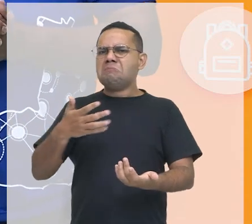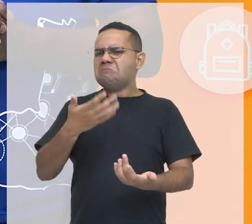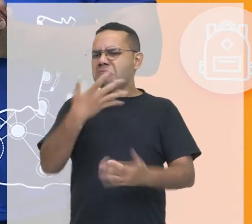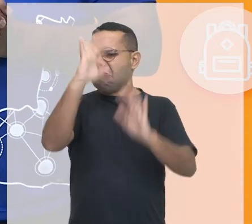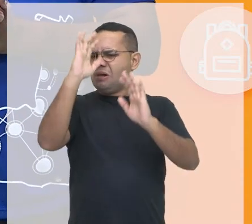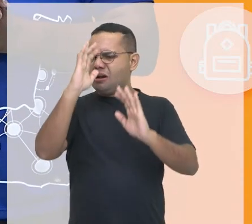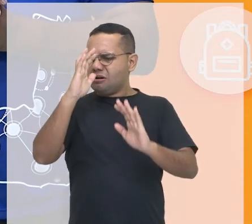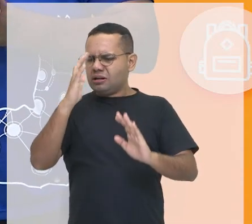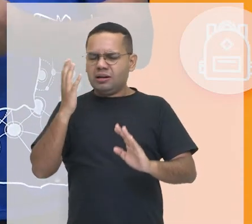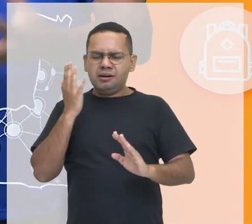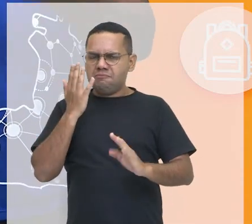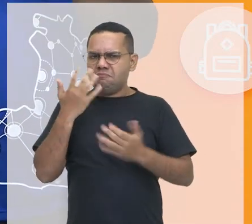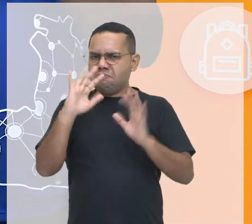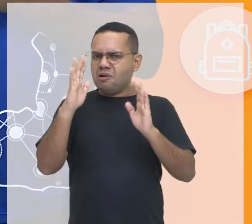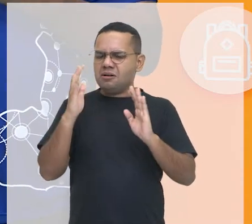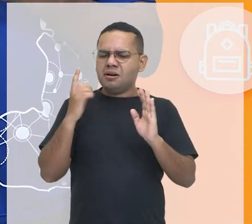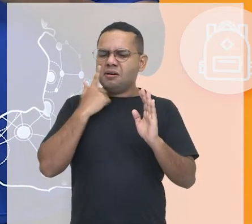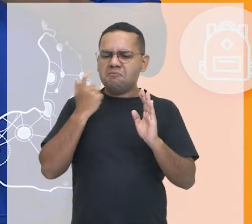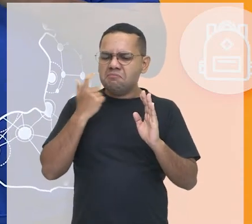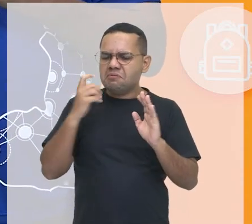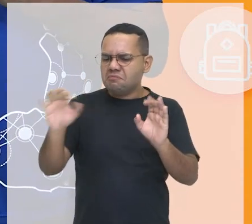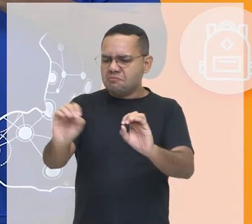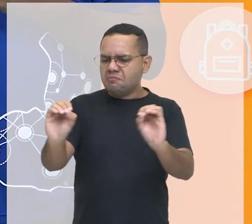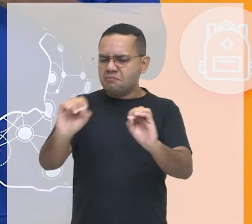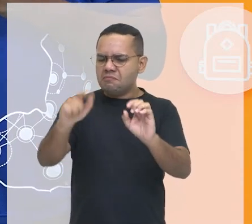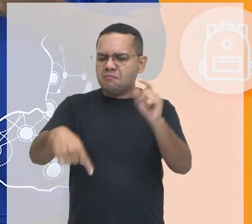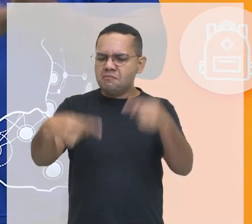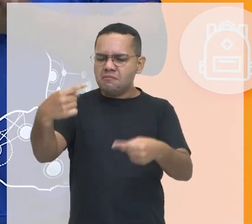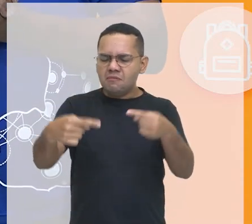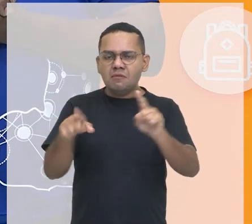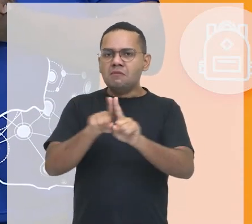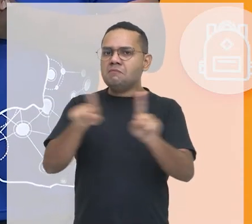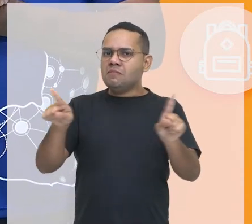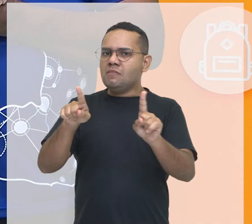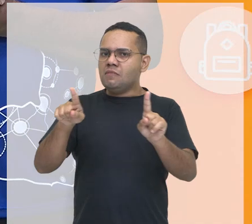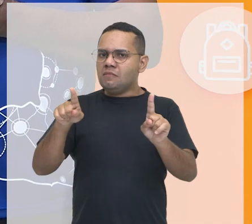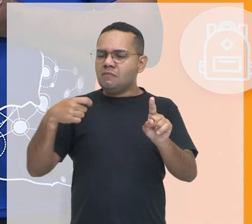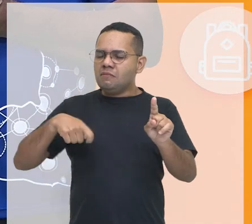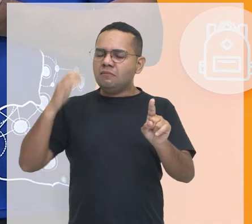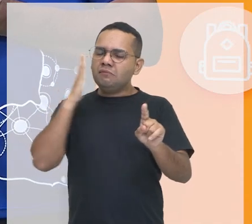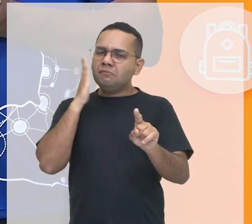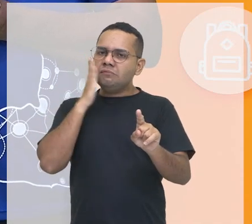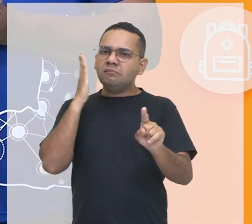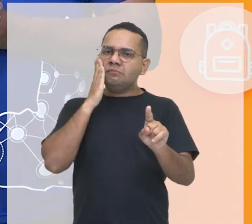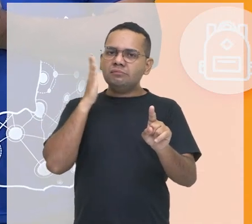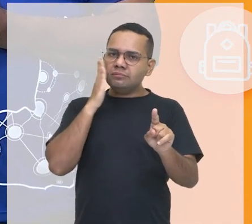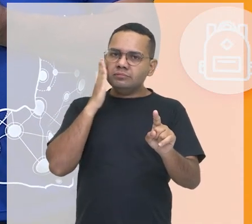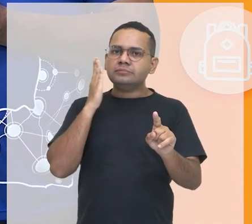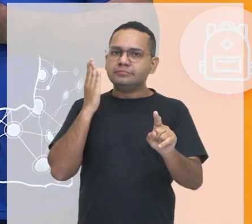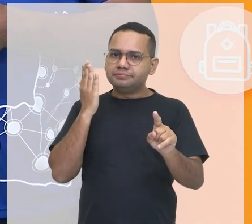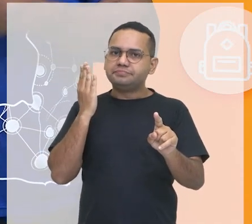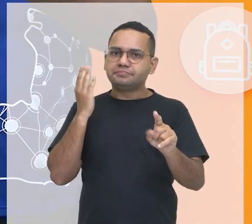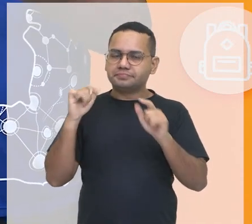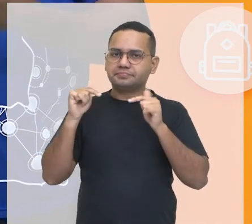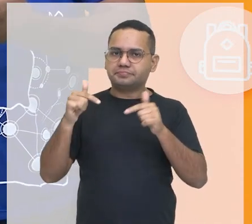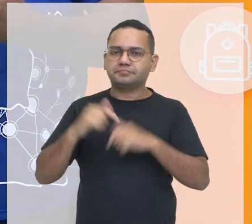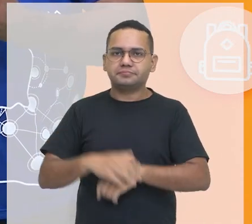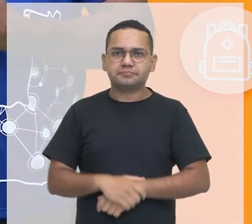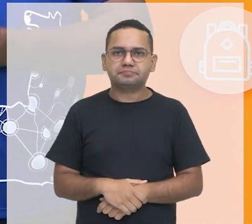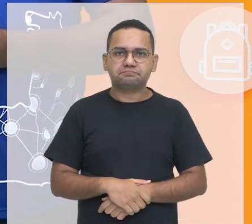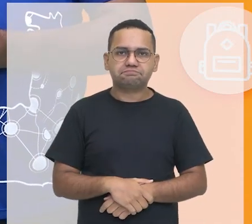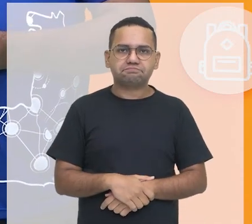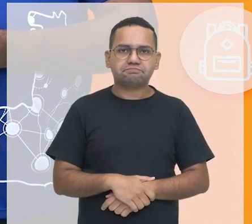acontecendo, né? Ele tem que entender qual o problema que tem a ver com a vida dele. E quais são as estratégias?